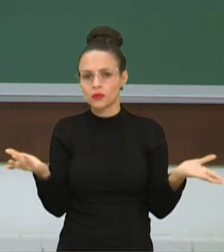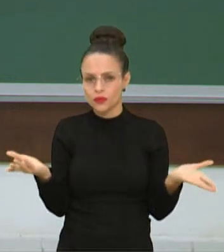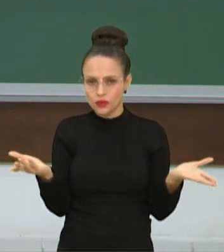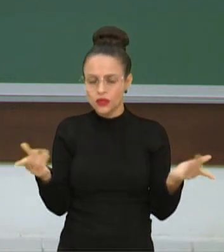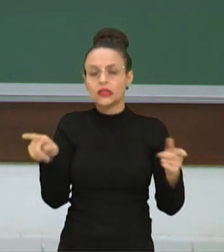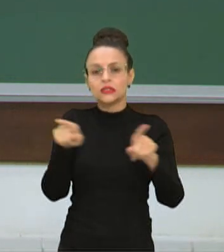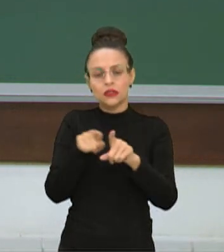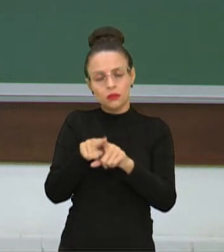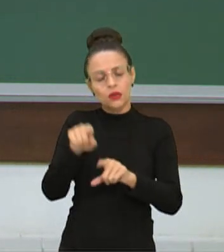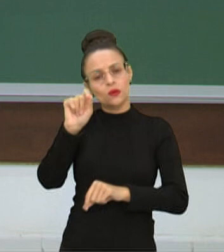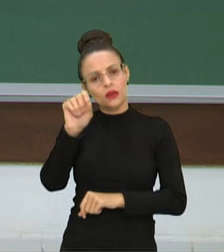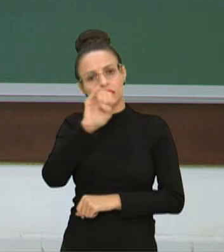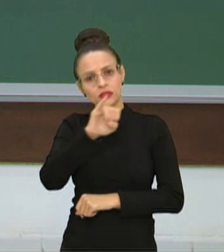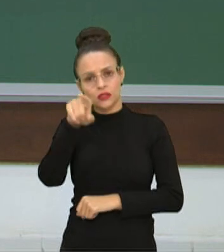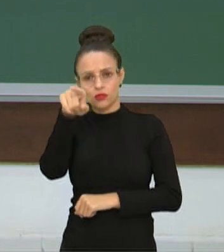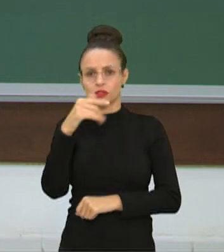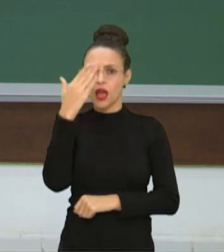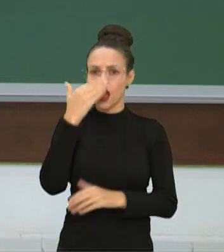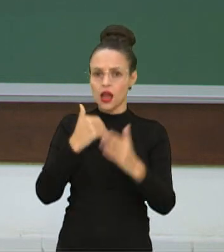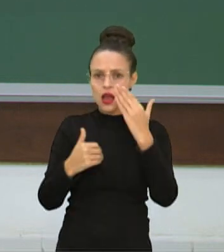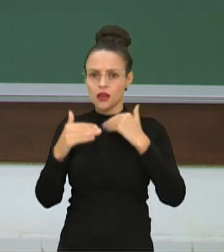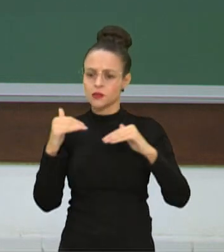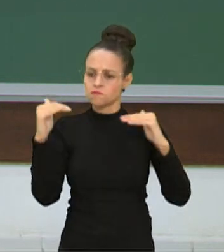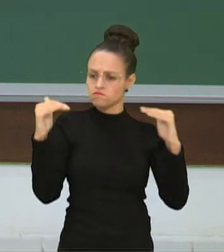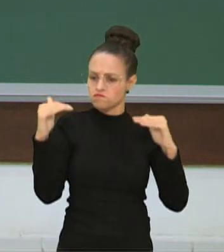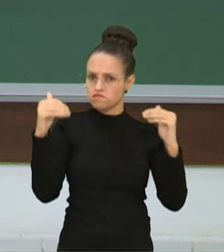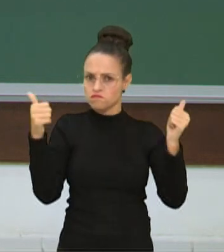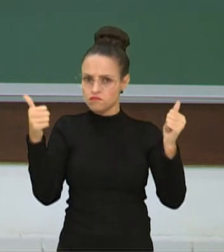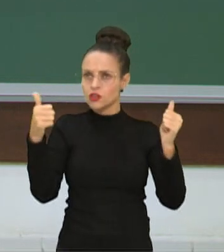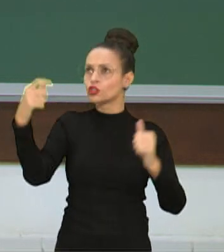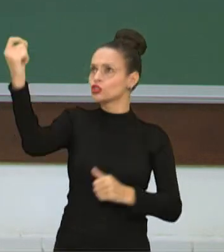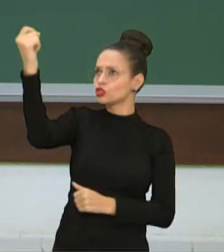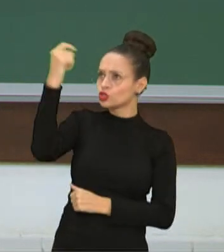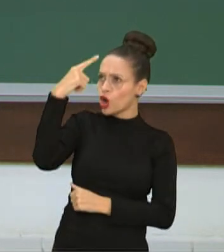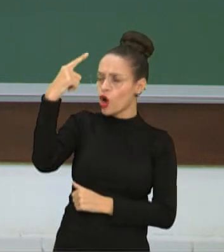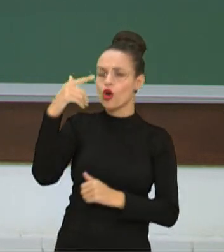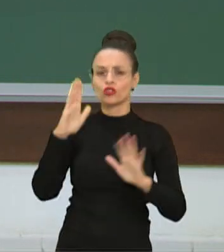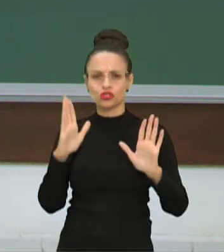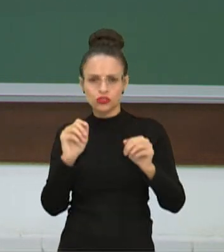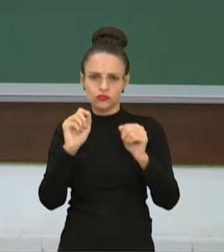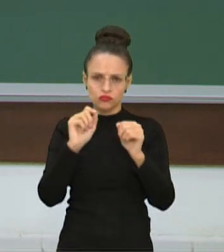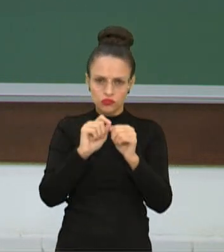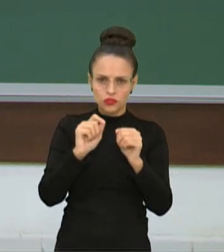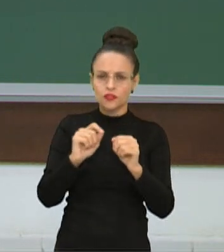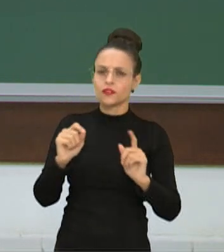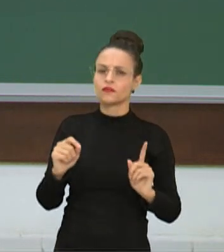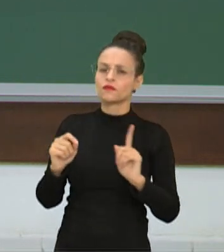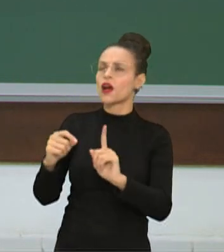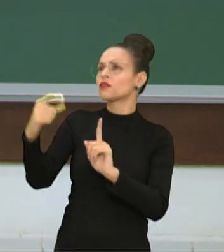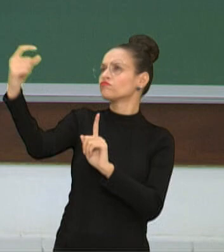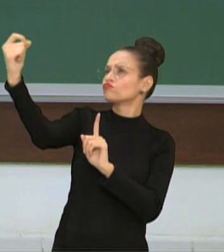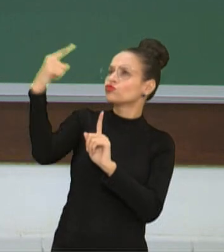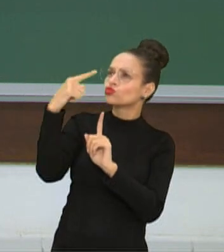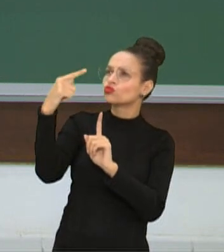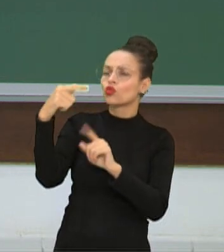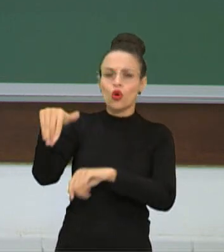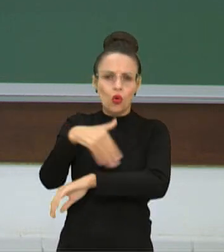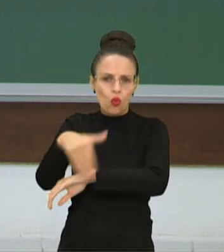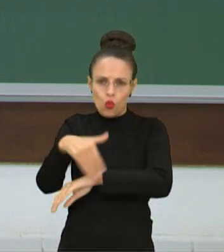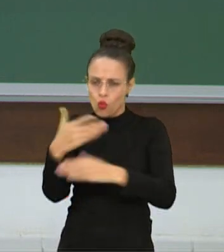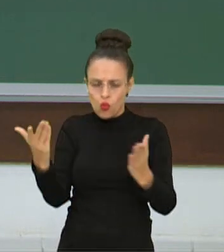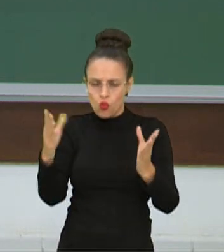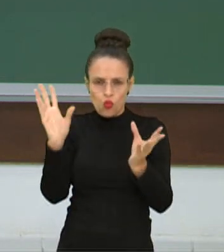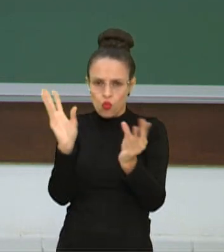você tem uma alimentação balanceada e você toma a luz do sol, faz, né? Vai no quintal de casa, na frente de casa, na rua,